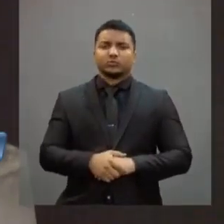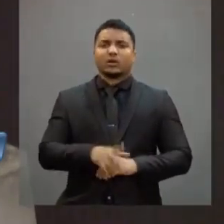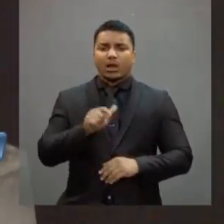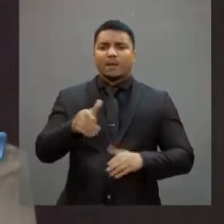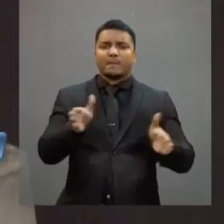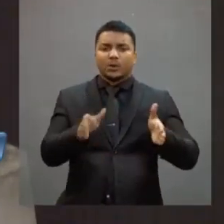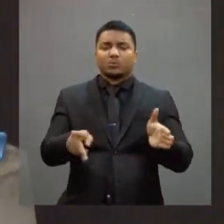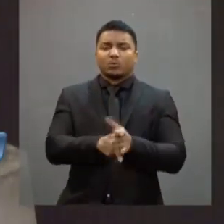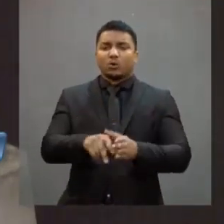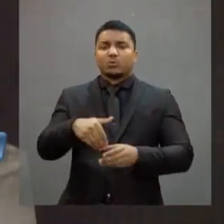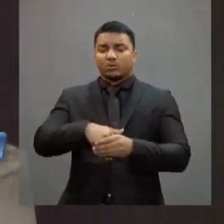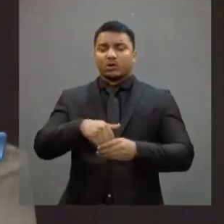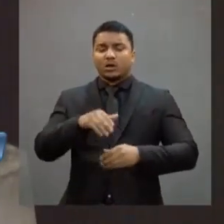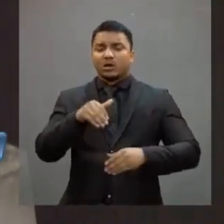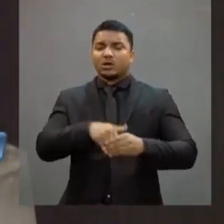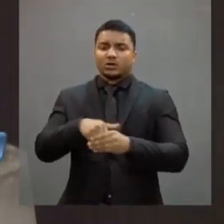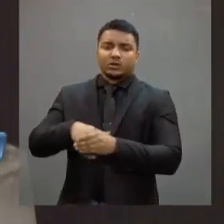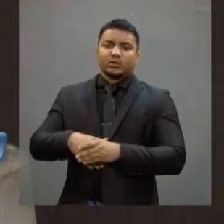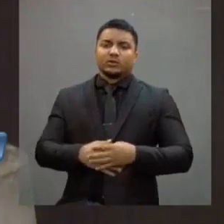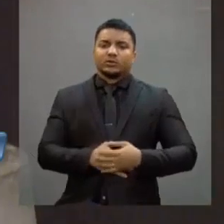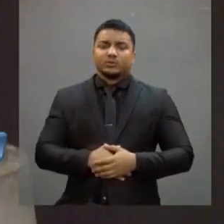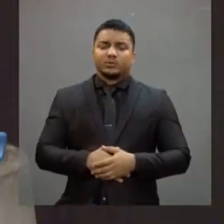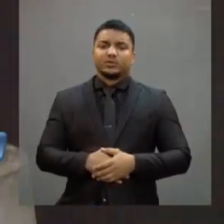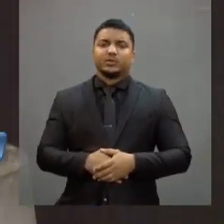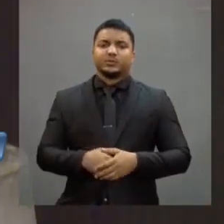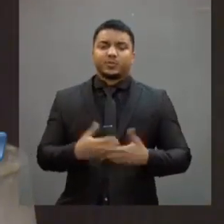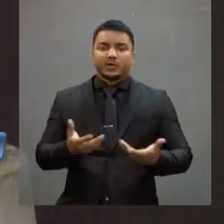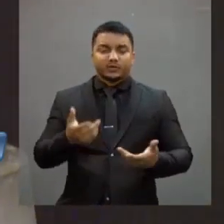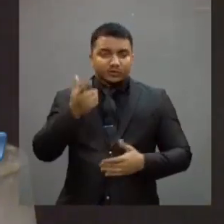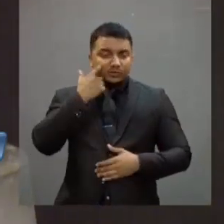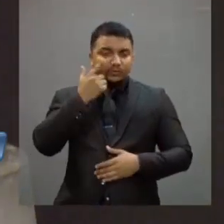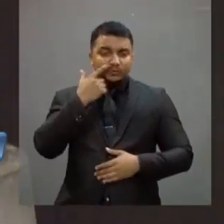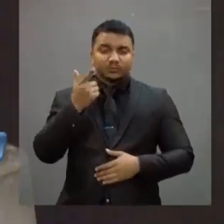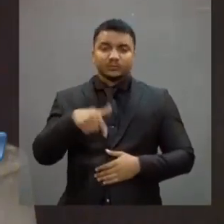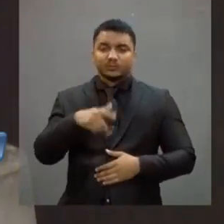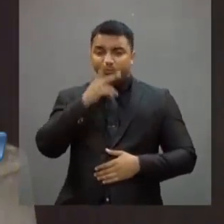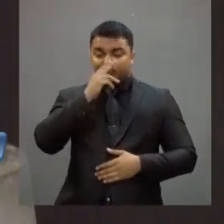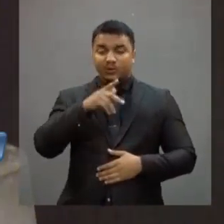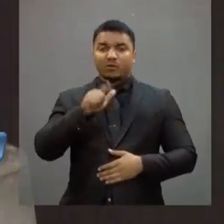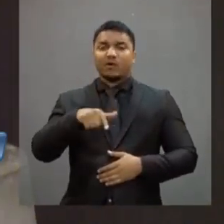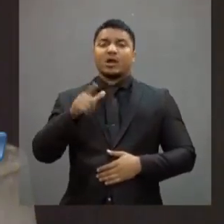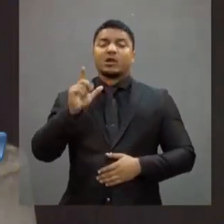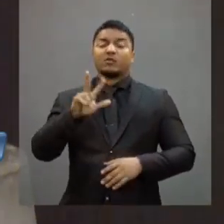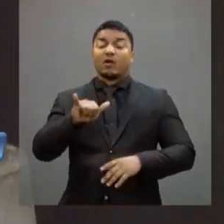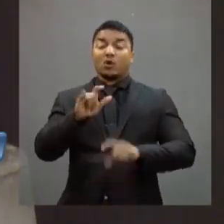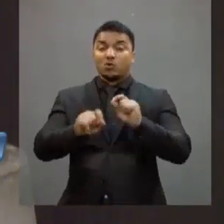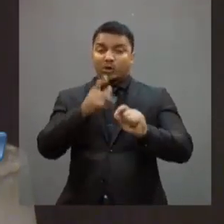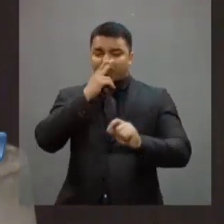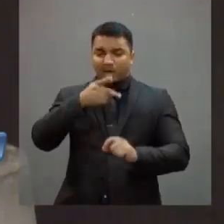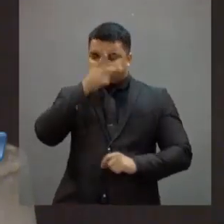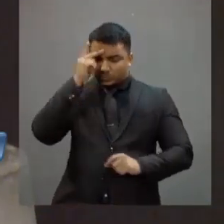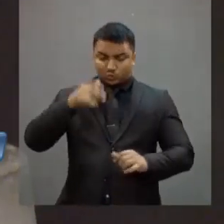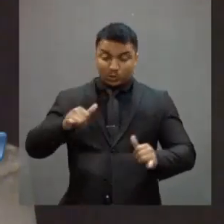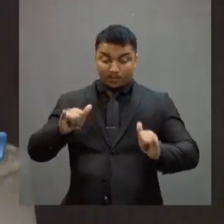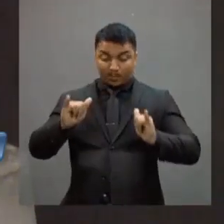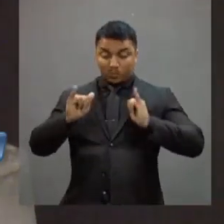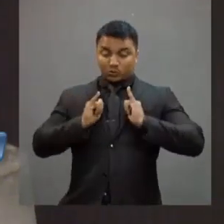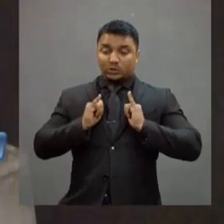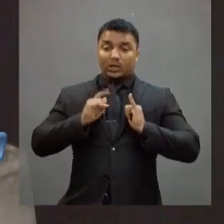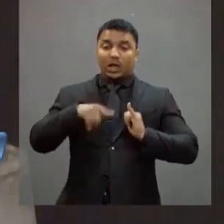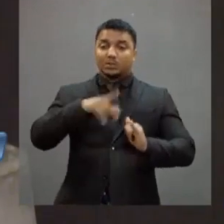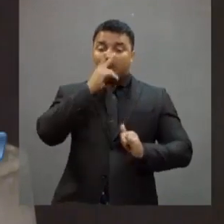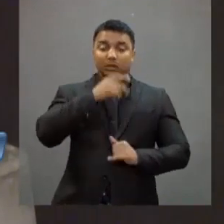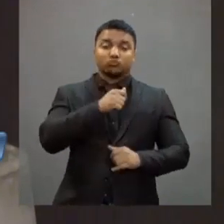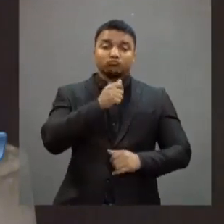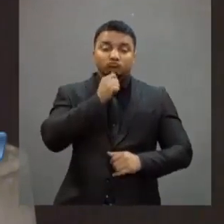eleitoral. A reforma, portanto, do governo Camilo vai atingir pensionistas, aposentados e ativos em número